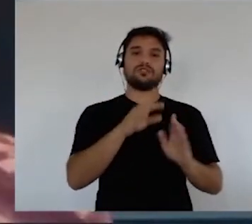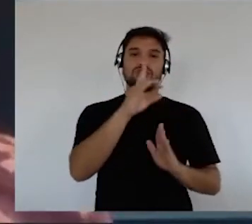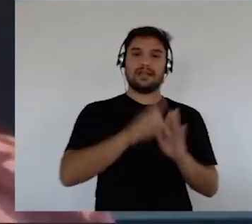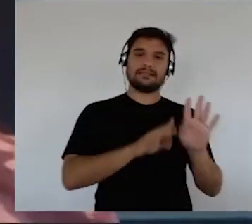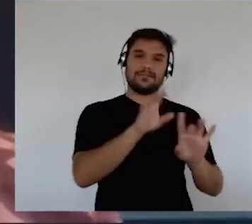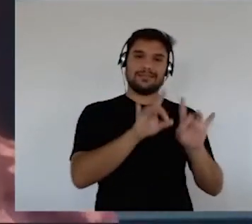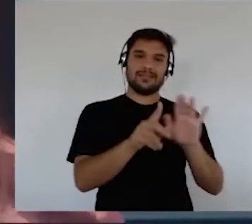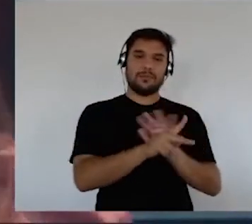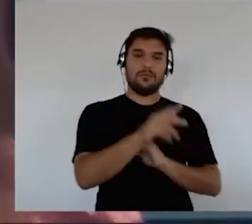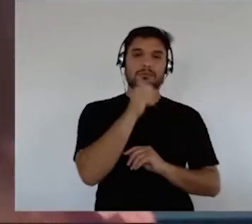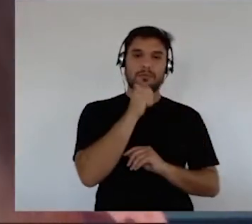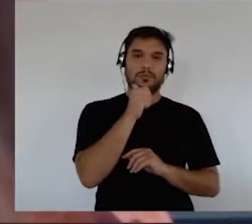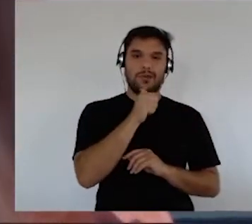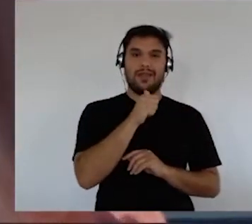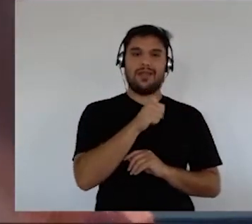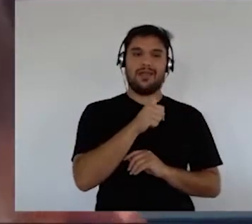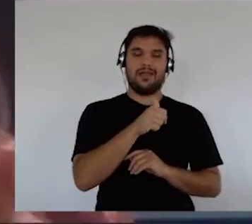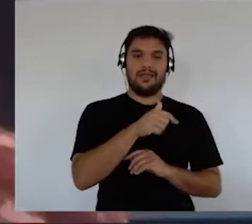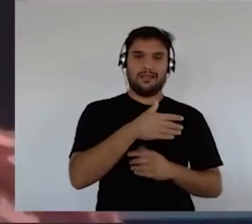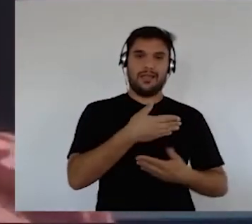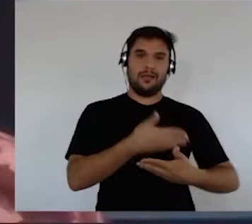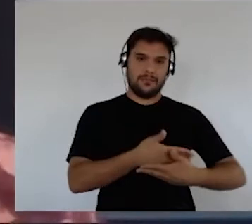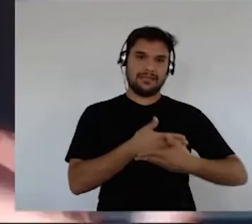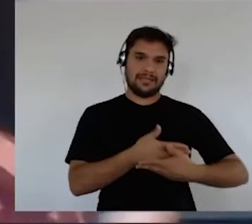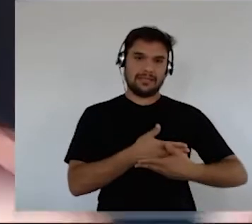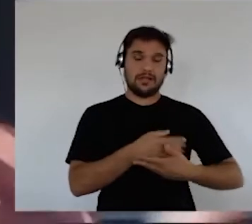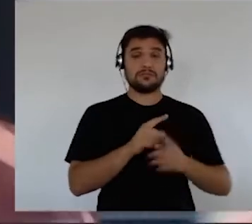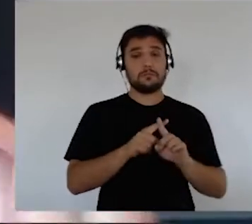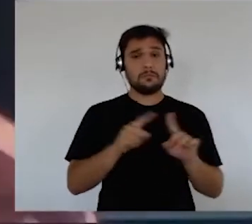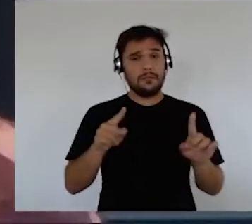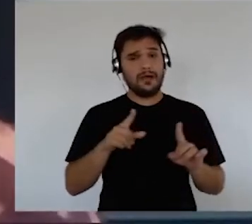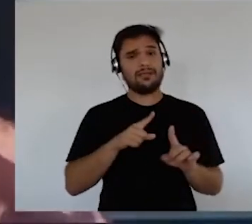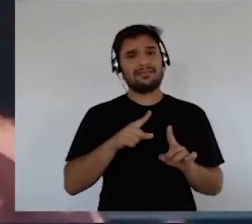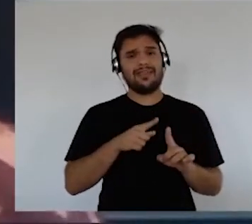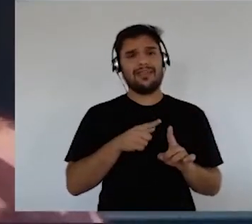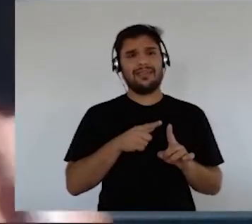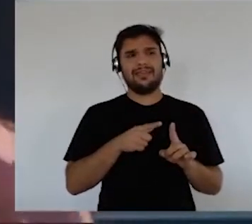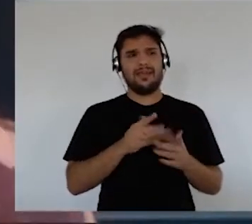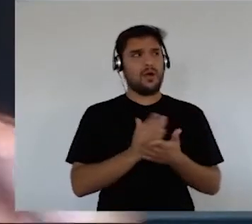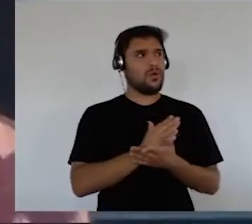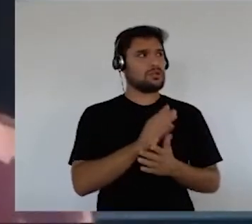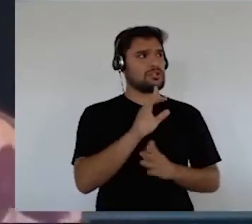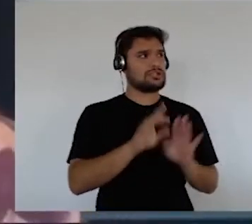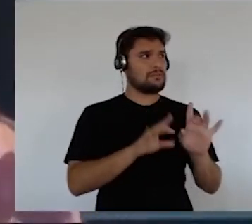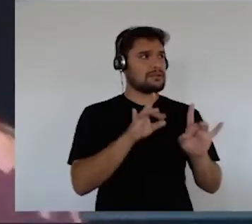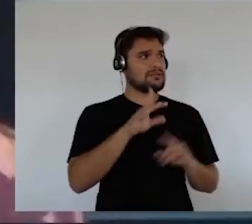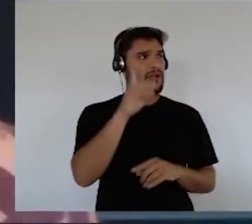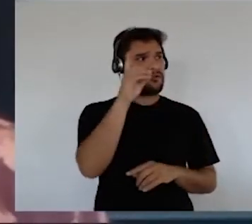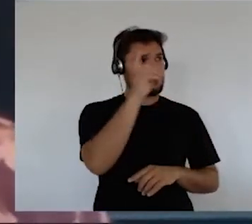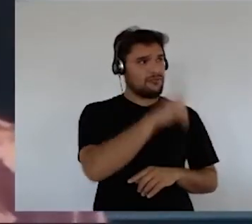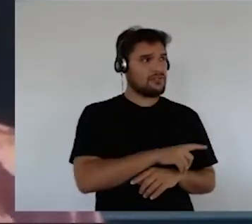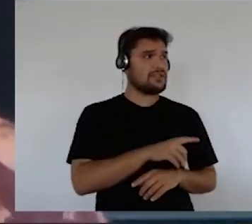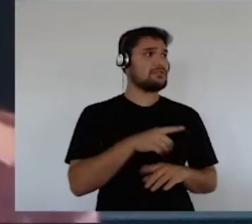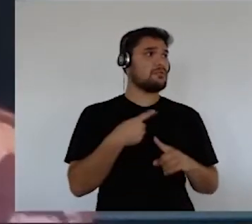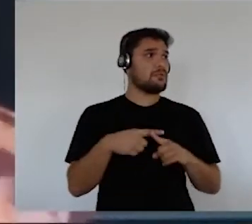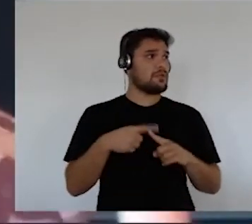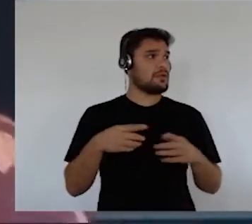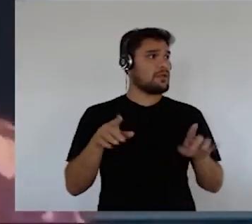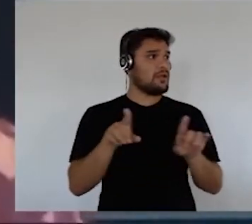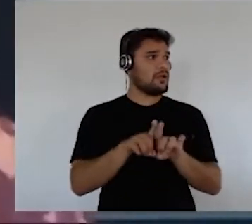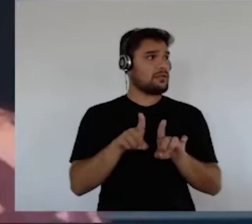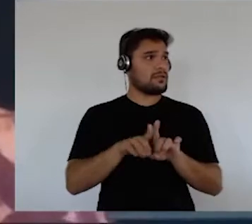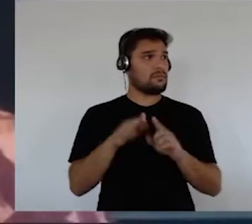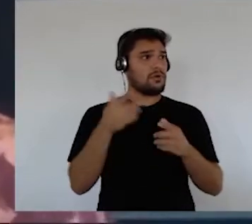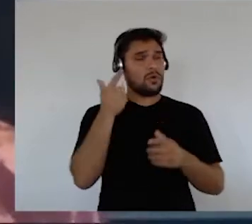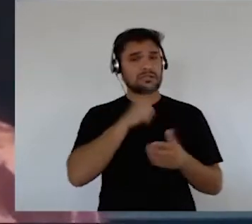profissão, sobretudo ligada à maternidade, mas ainda muito pequenas dentro do que efetivamente a gente precisa para garantir